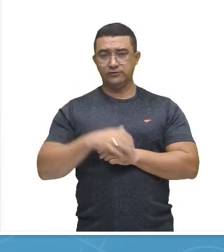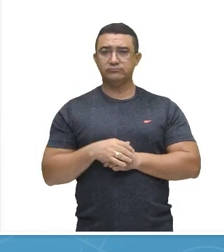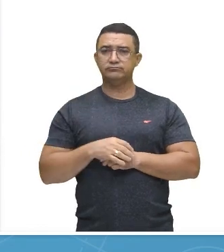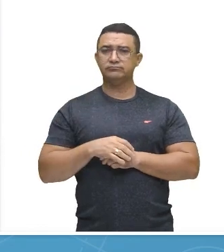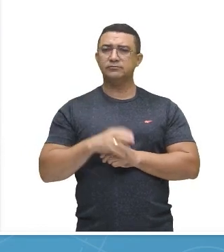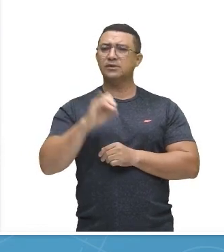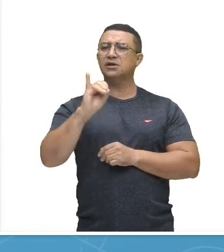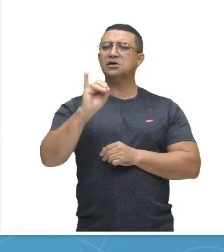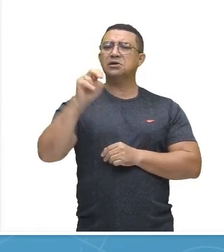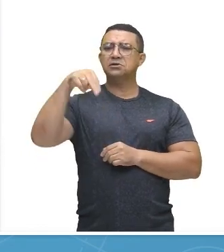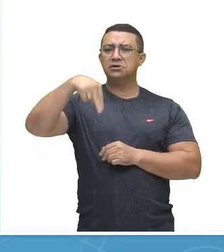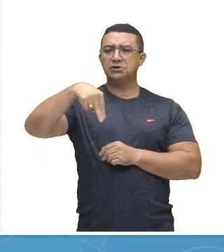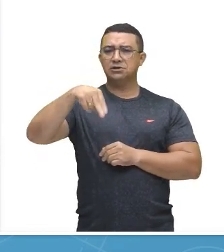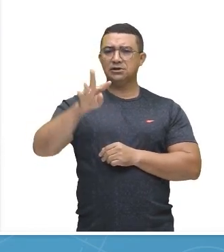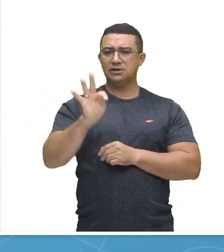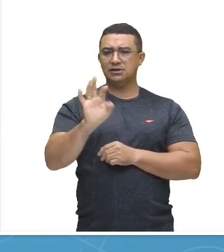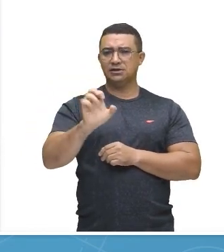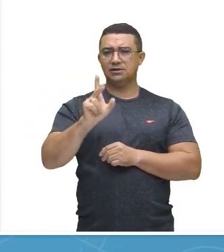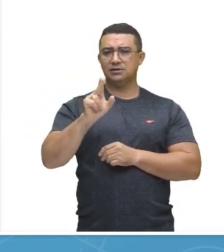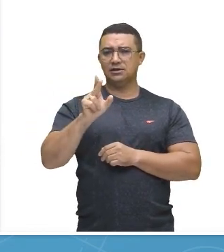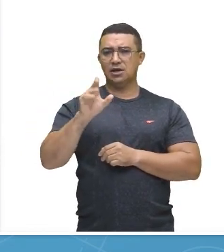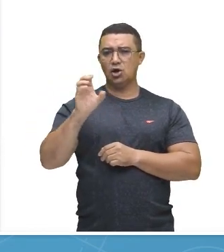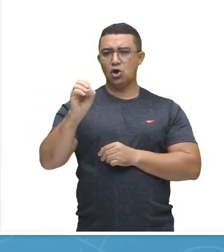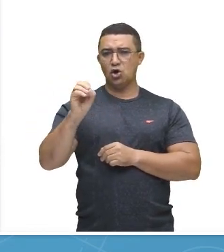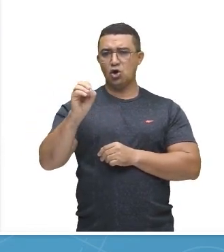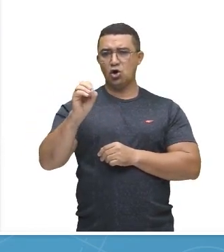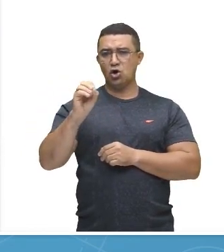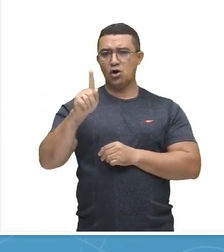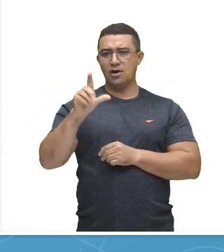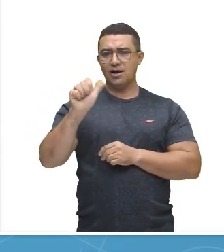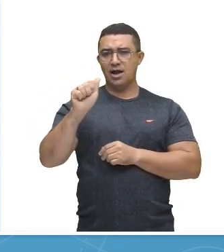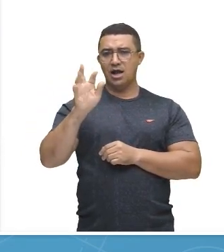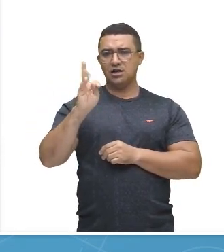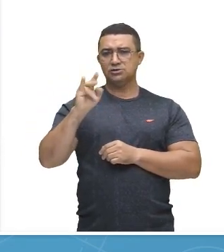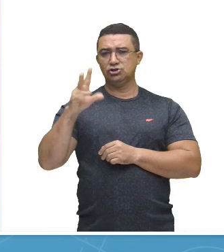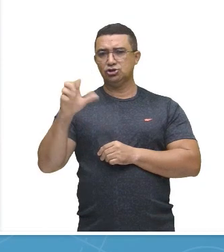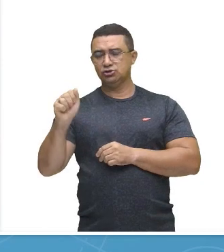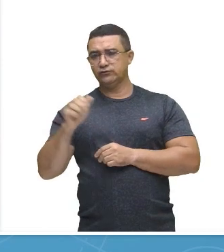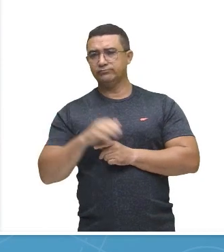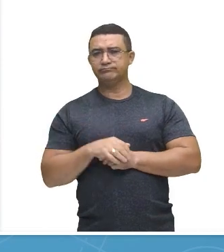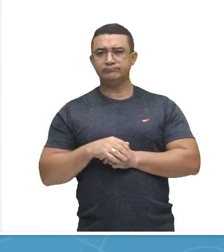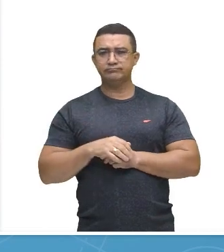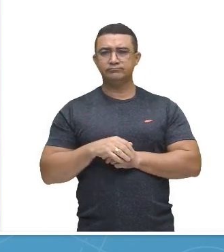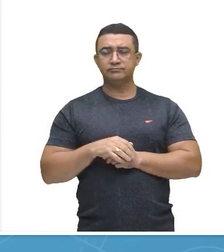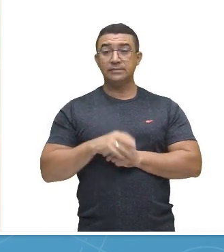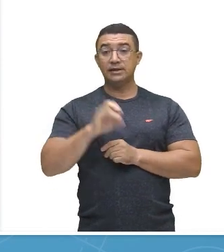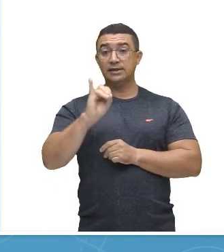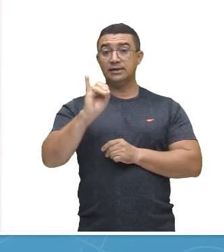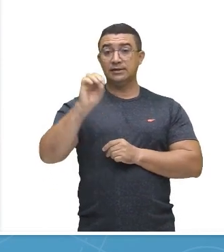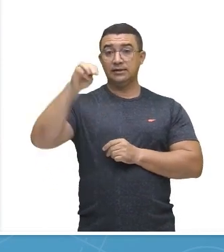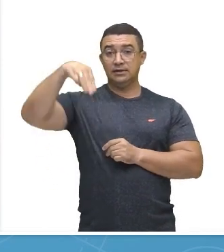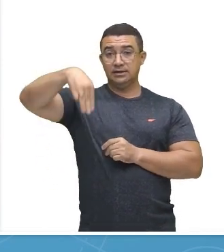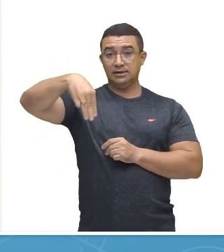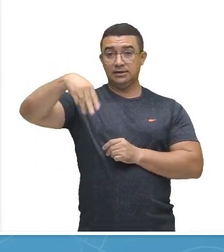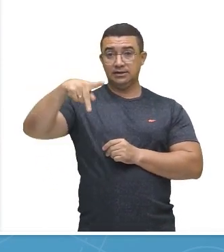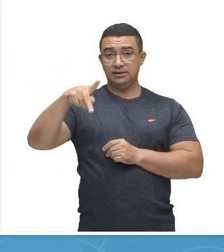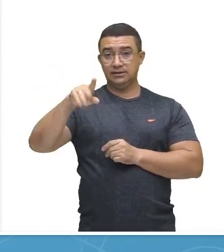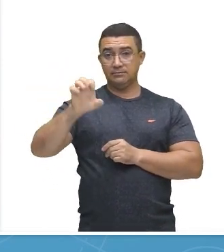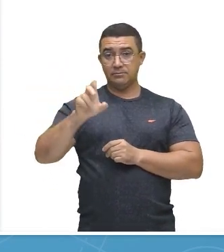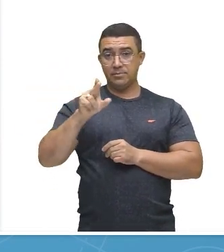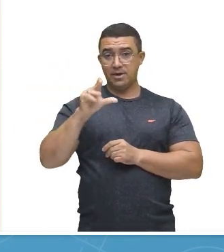Interrogativa. Me diga, por favor. E uma frase imperativa? O que você lembra sobre frase imperativa? Vou repetir.